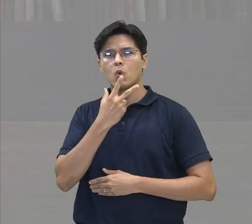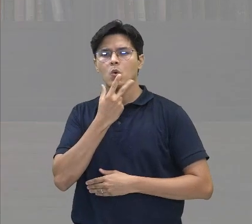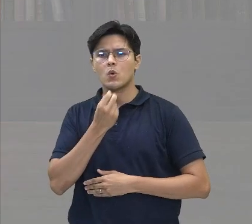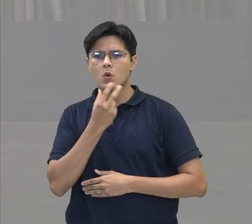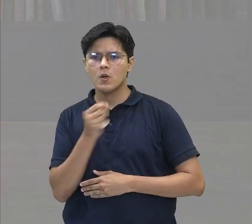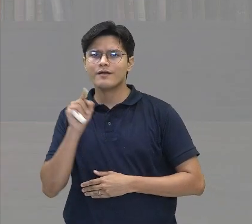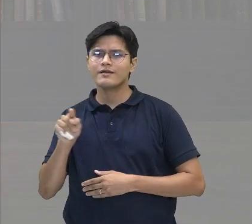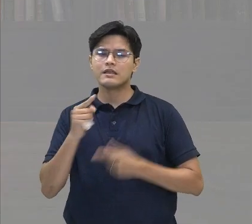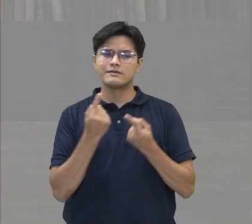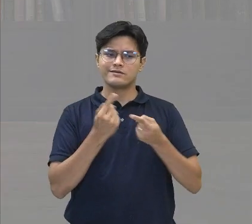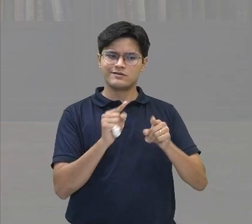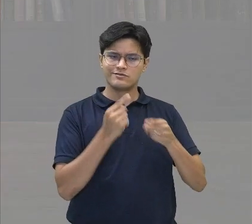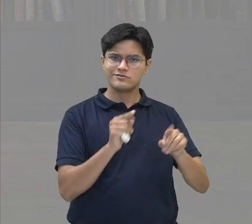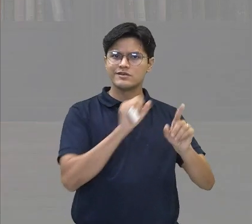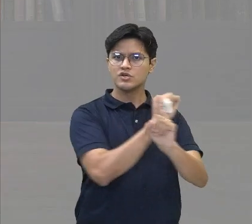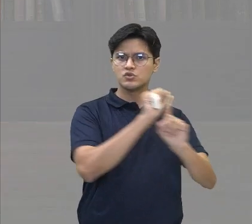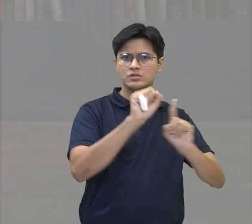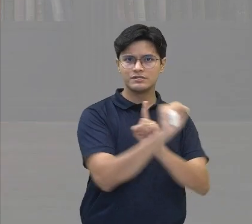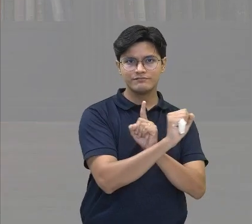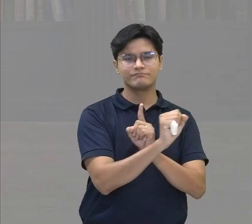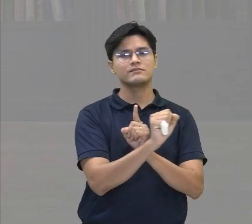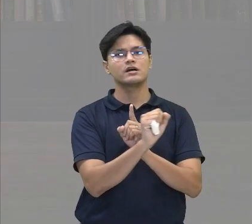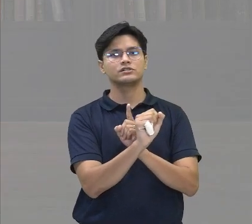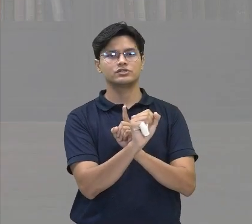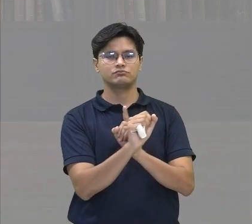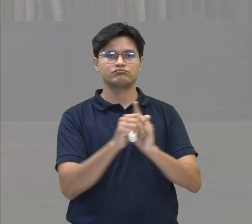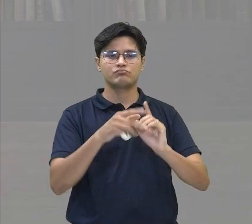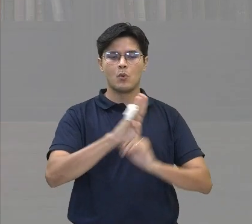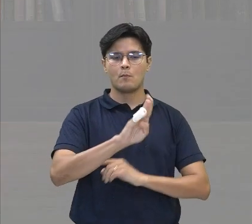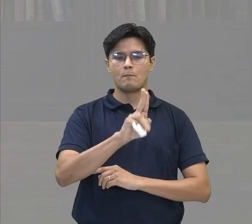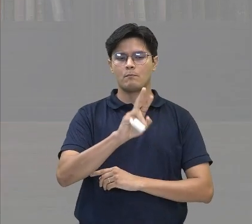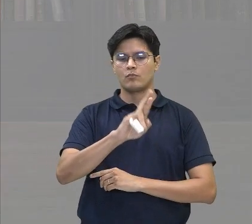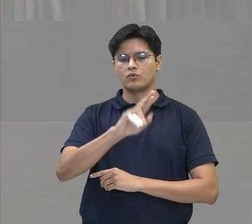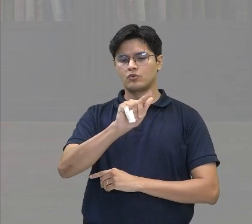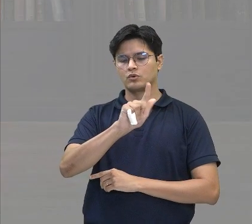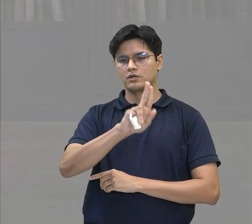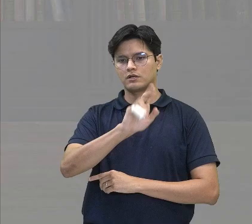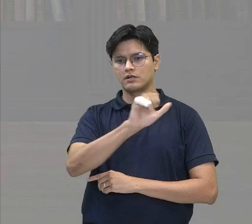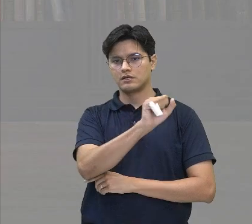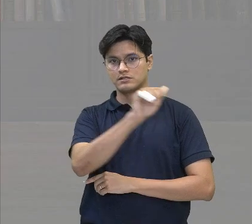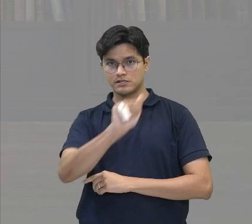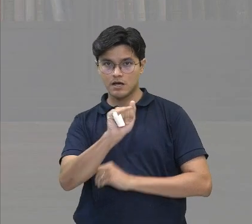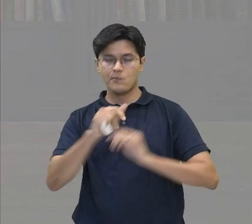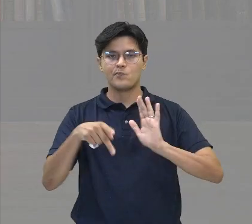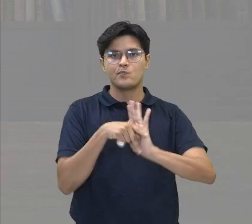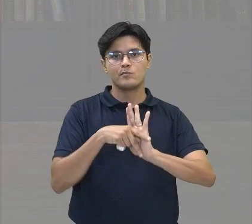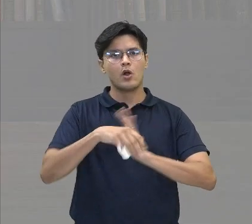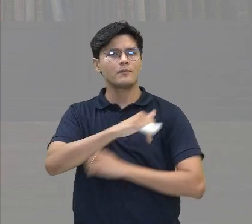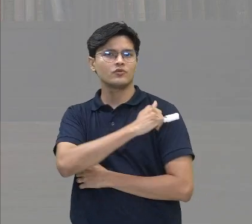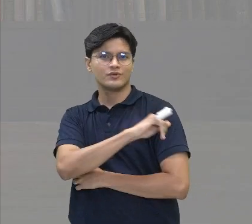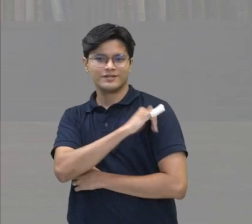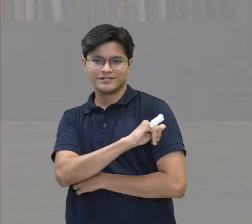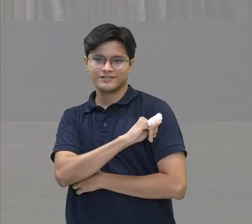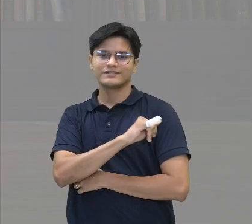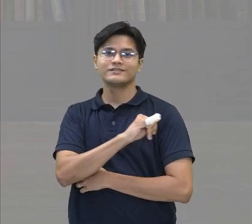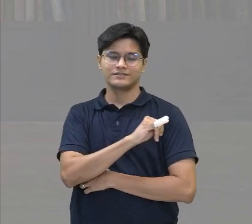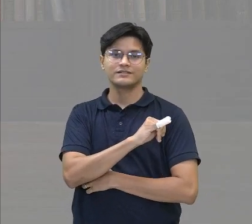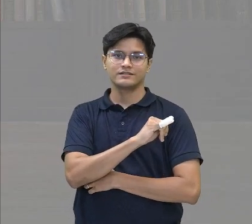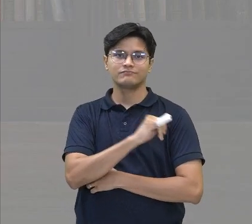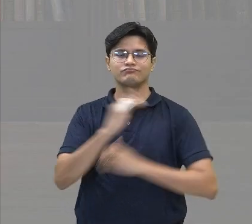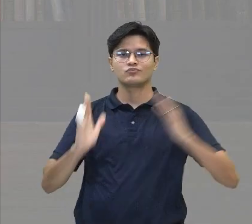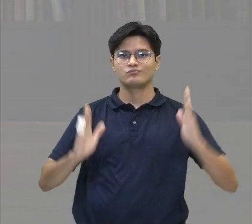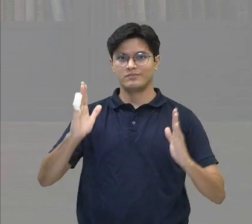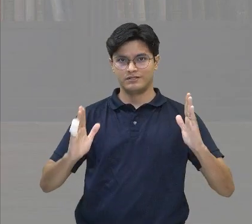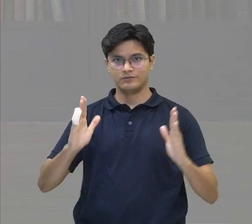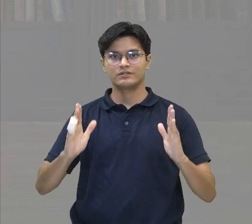burguesa do Rio de Janeiro, ali pelo século XIX, na transição entre o Império, a República do Brasil, e os